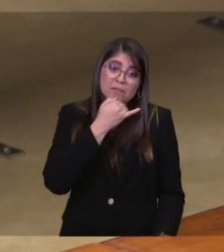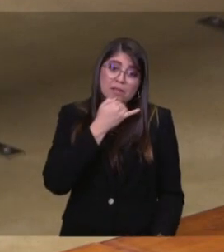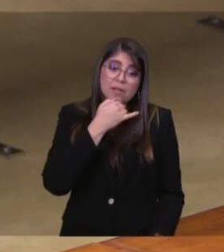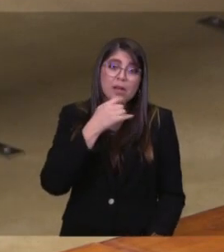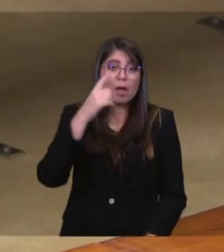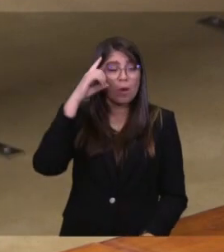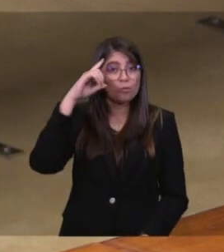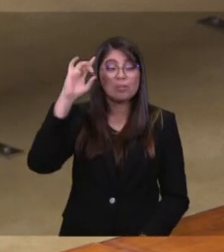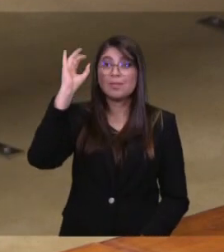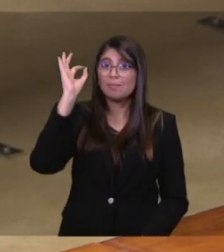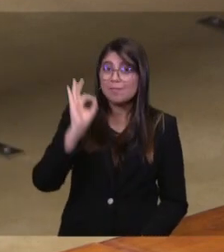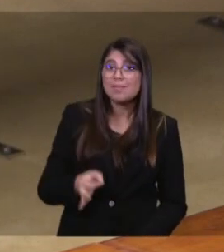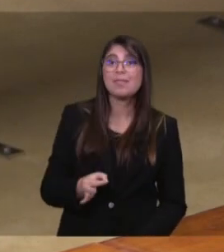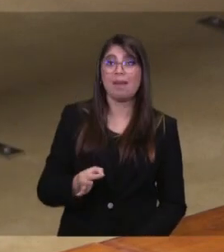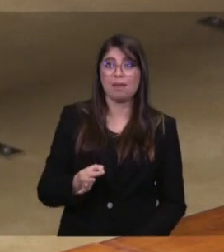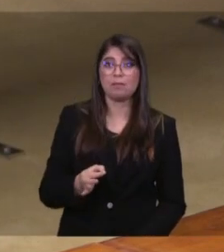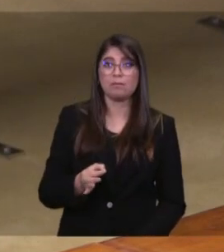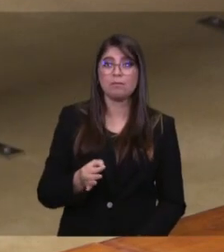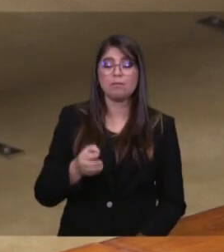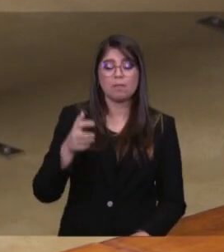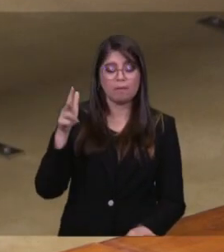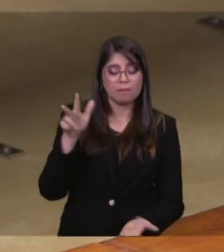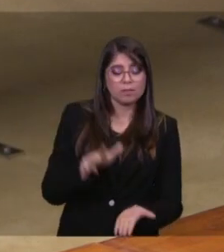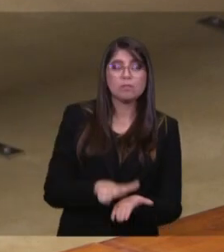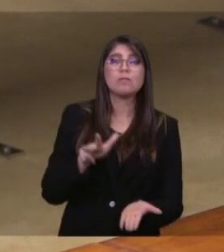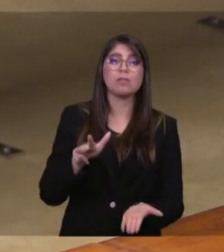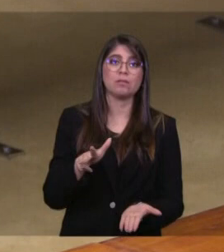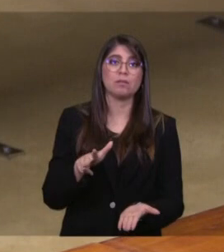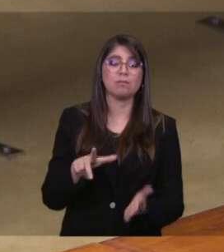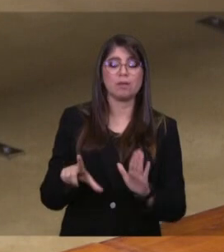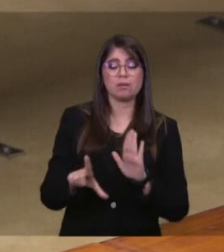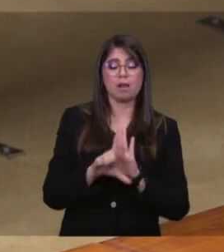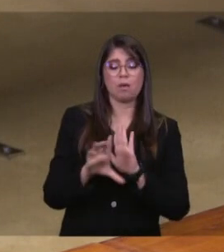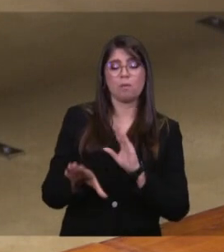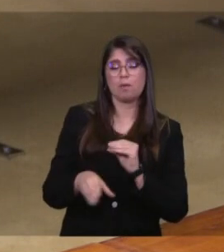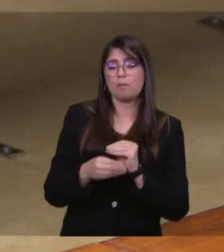data correta para vigência e aplicação dessa lei complementar.